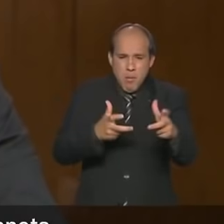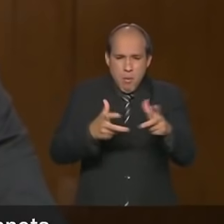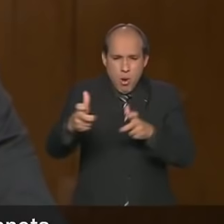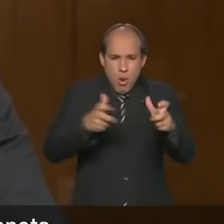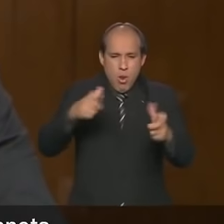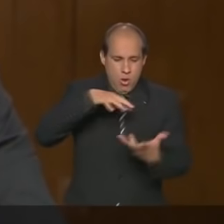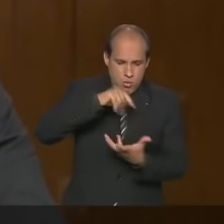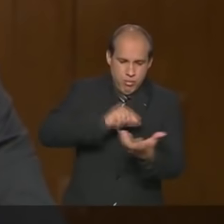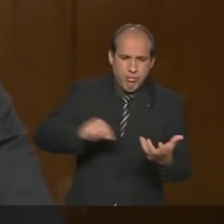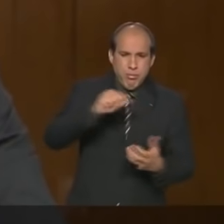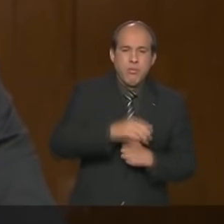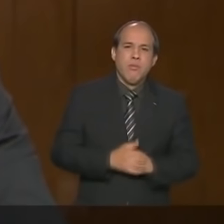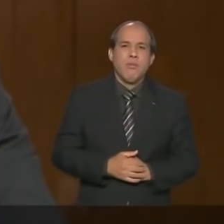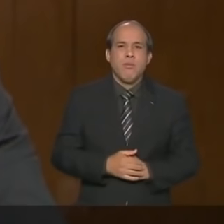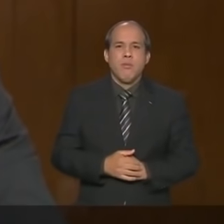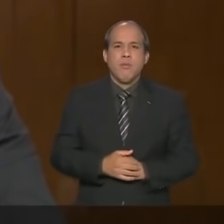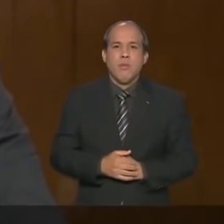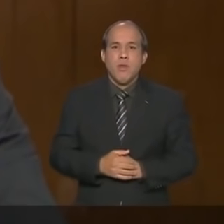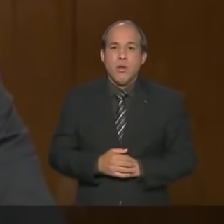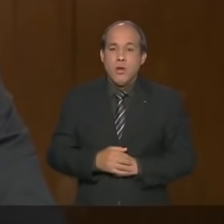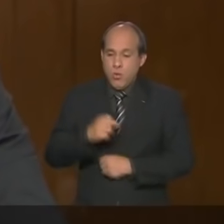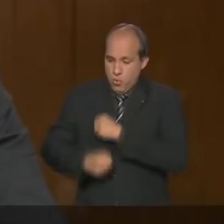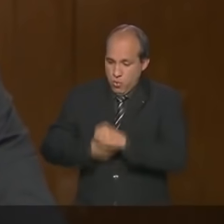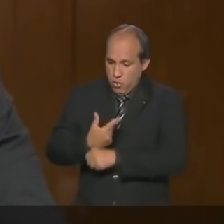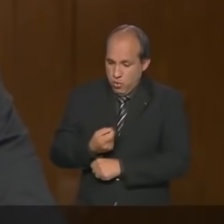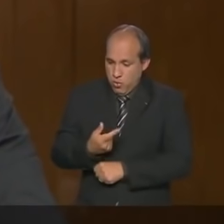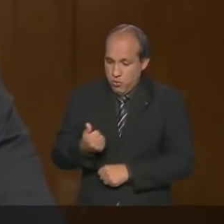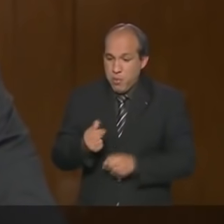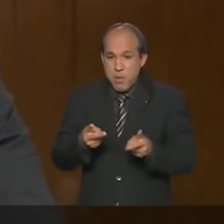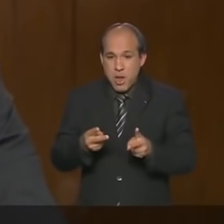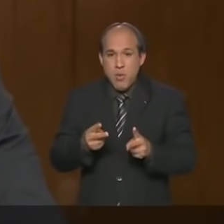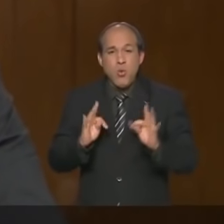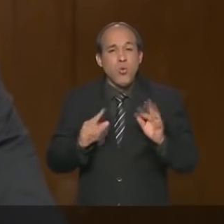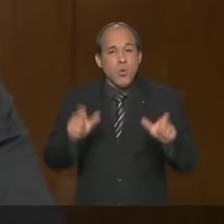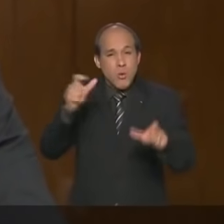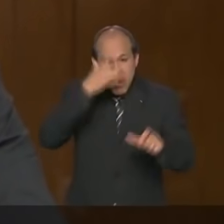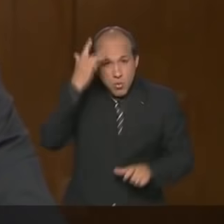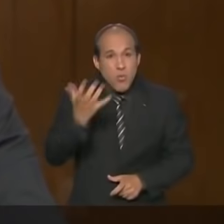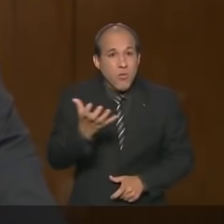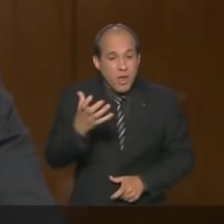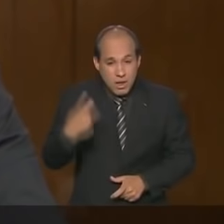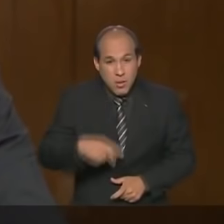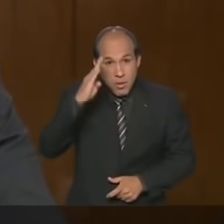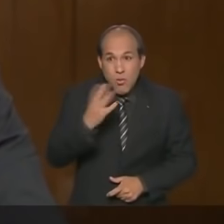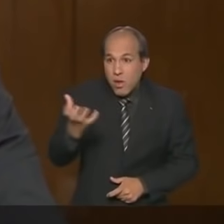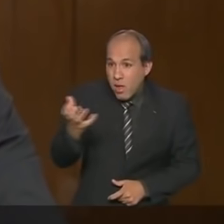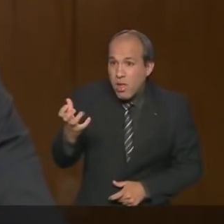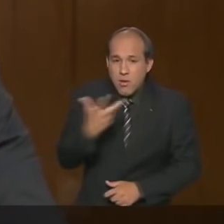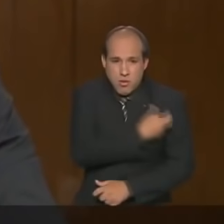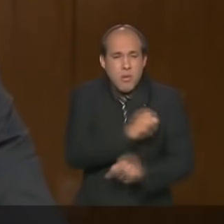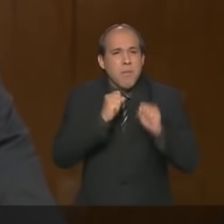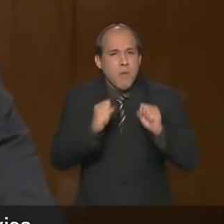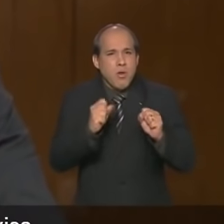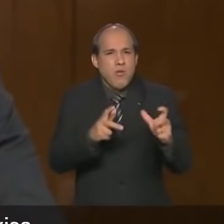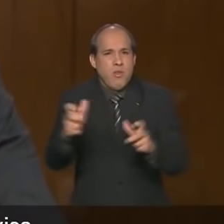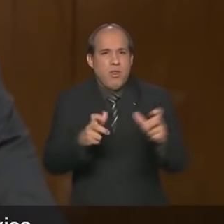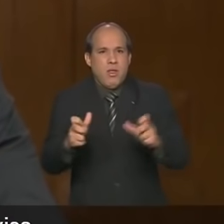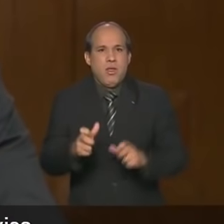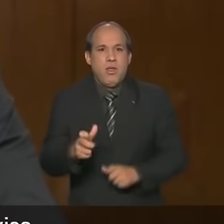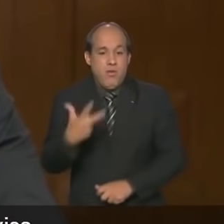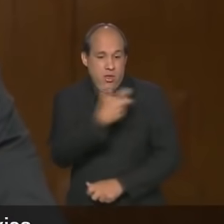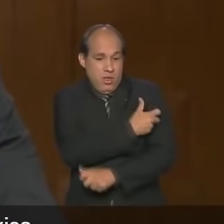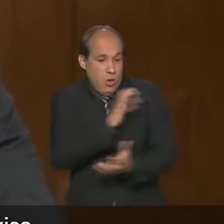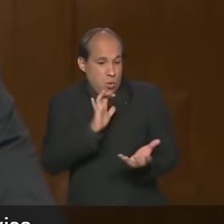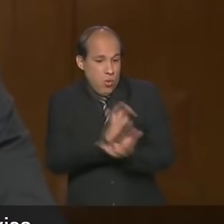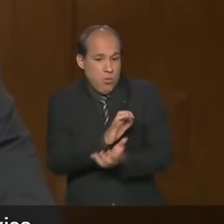vacina no planeta neste ano todos os brasileiros que assim o desejarem serão vacinados com